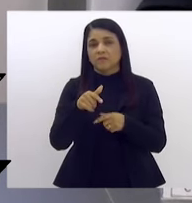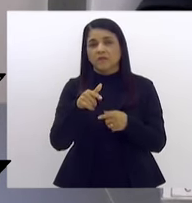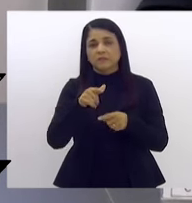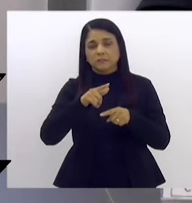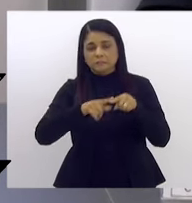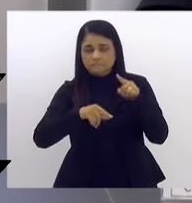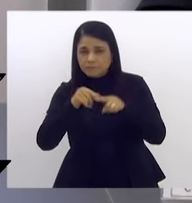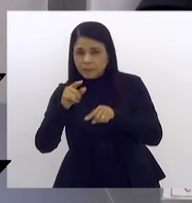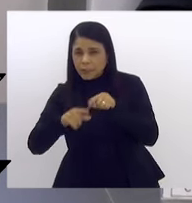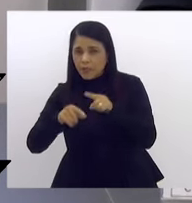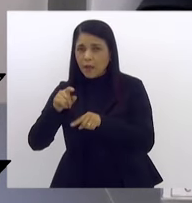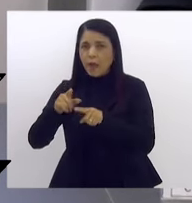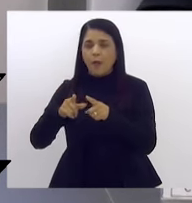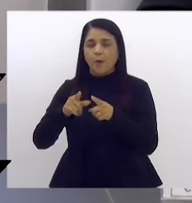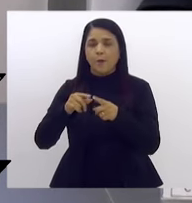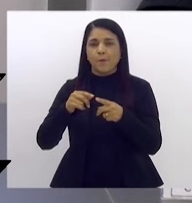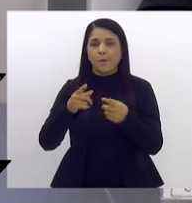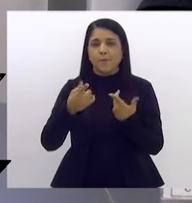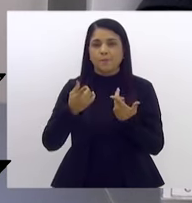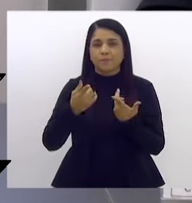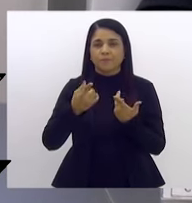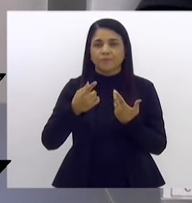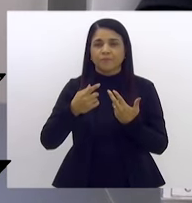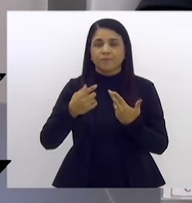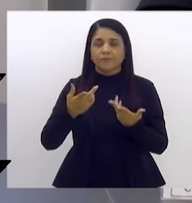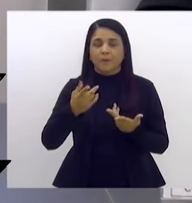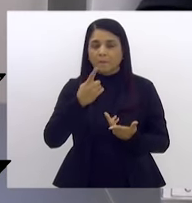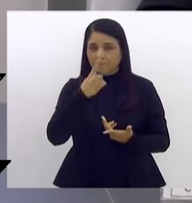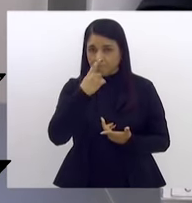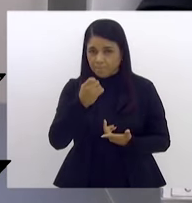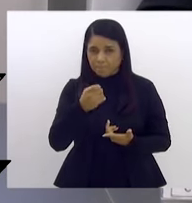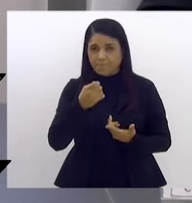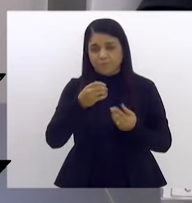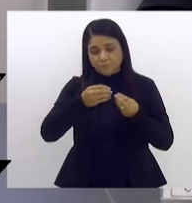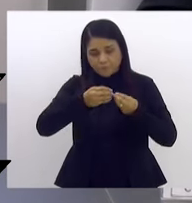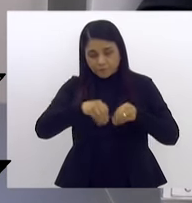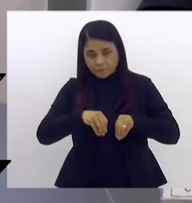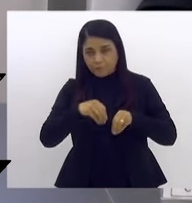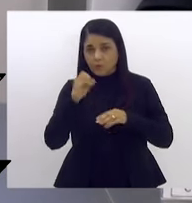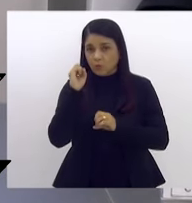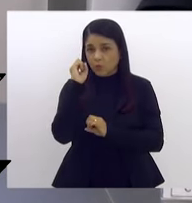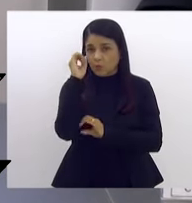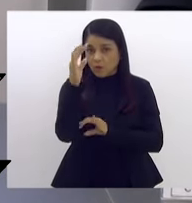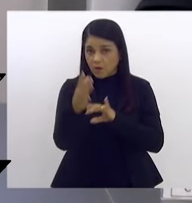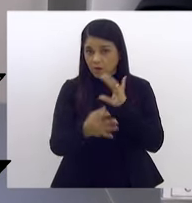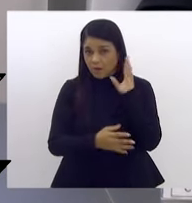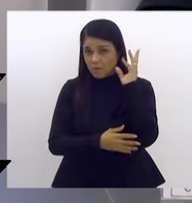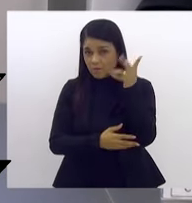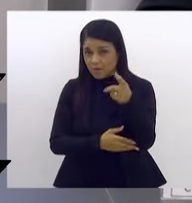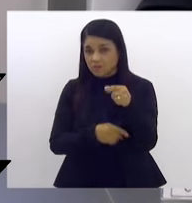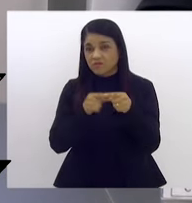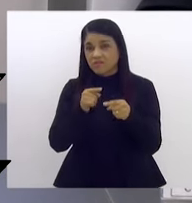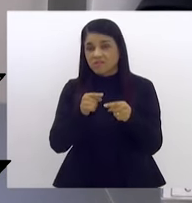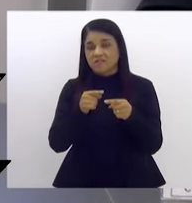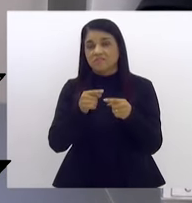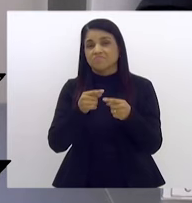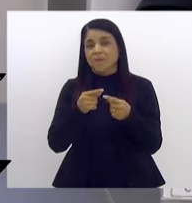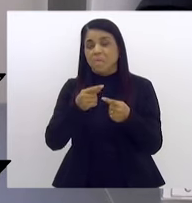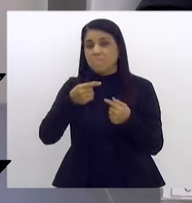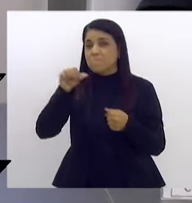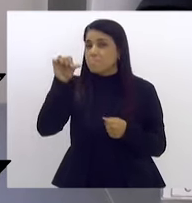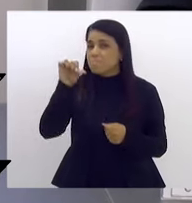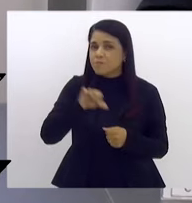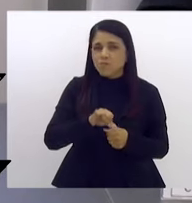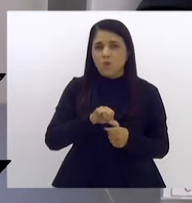materiais em detrimento de outros aparentemente nocivos ao meio ambiente acaba causando um dano ainda maior durante o processo de produção